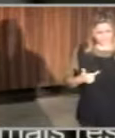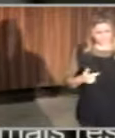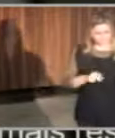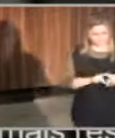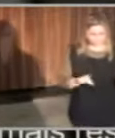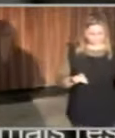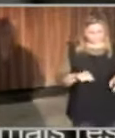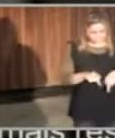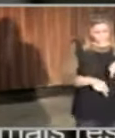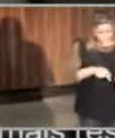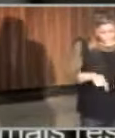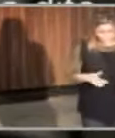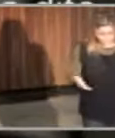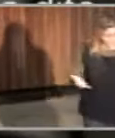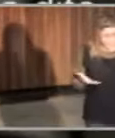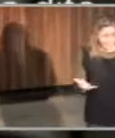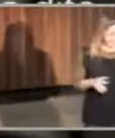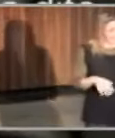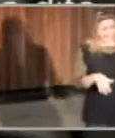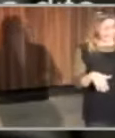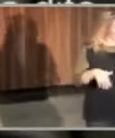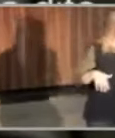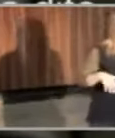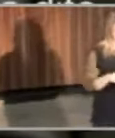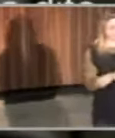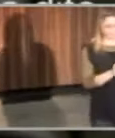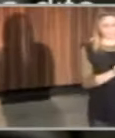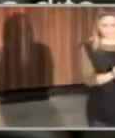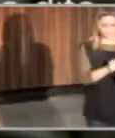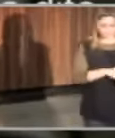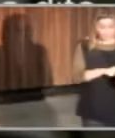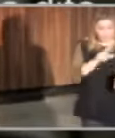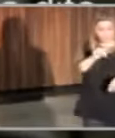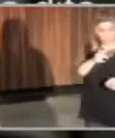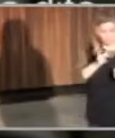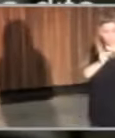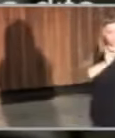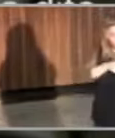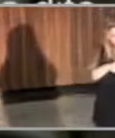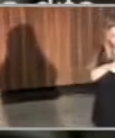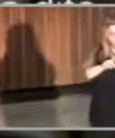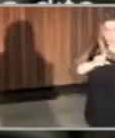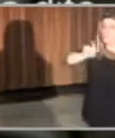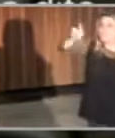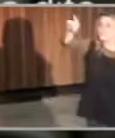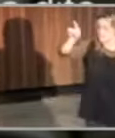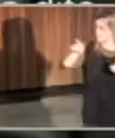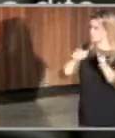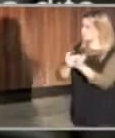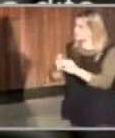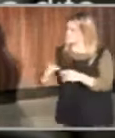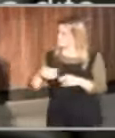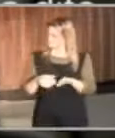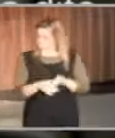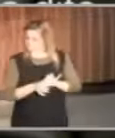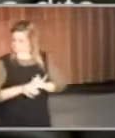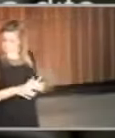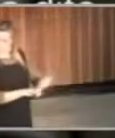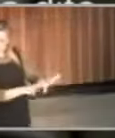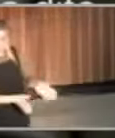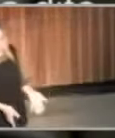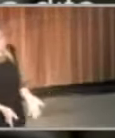puderam mais resistir. E sempre que saíam para lutar, o Senhor ficava contra eles, como tinha dito. E